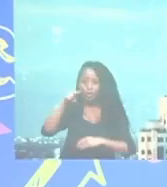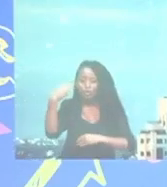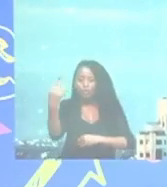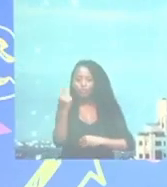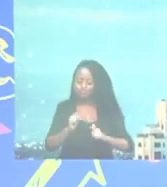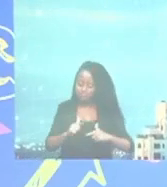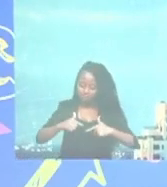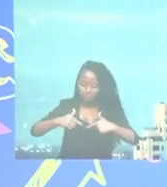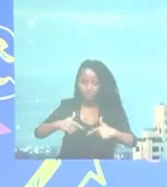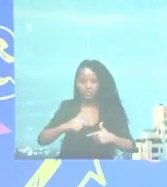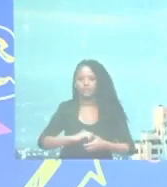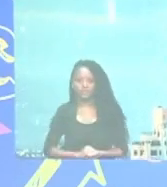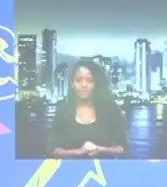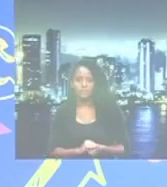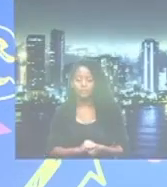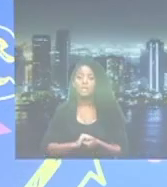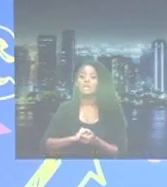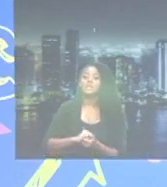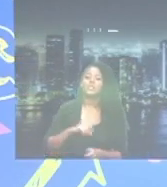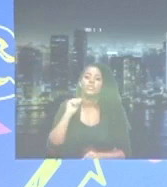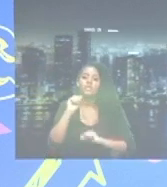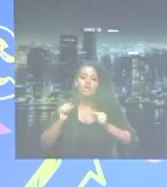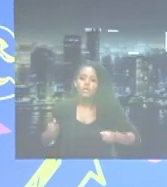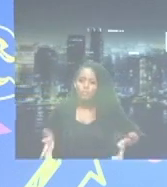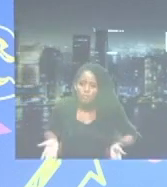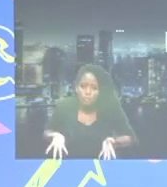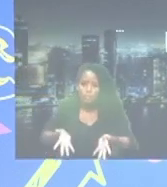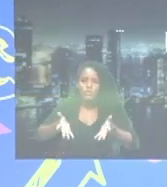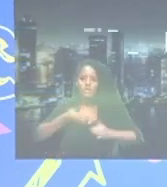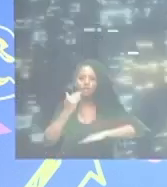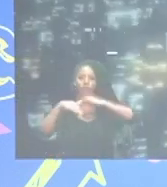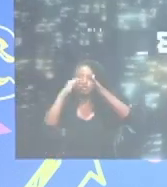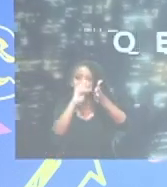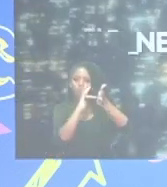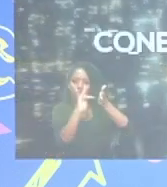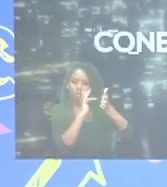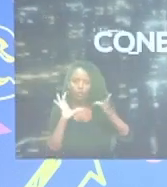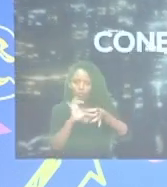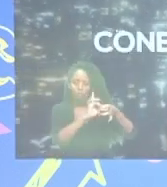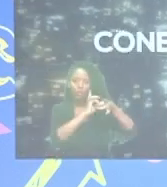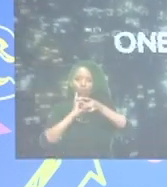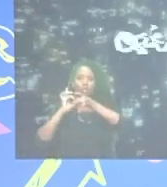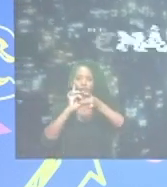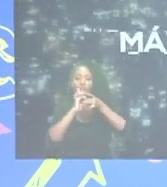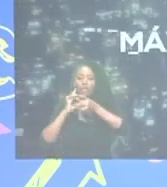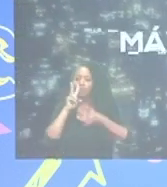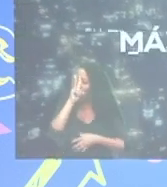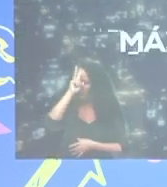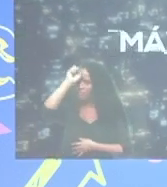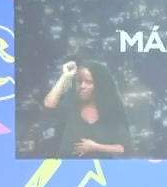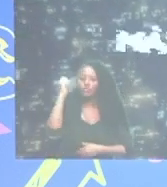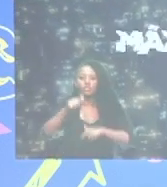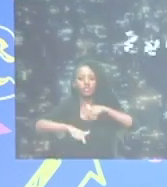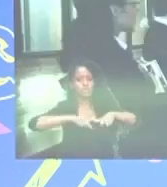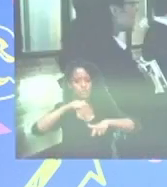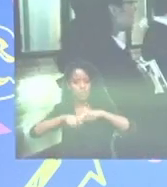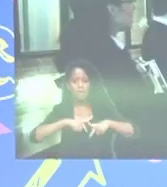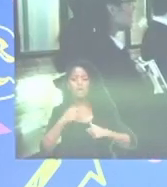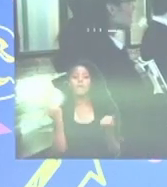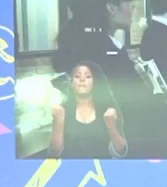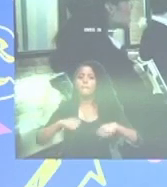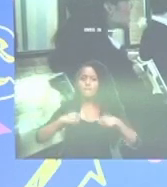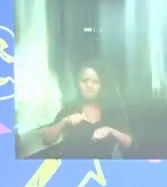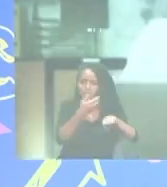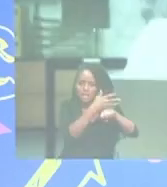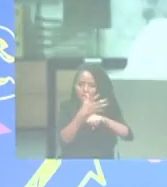ou algo te empurrará. A TQI impulsiona a evolução digital conectada com o potencial máximo do seu negócio. É preciso